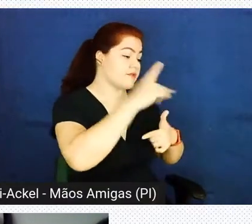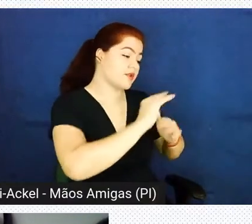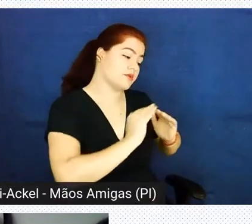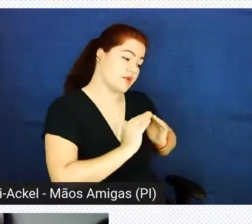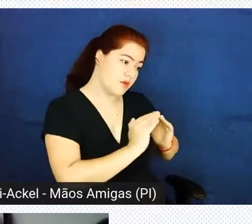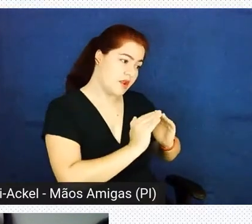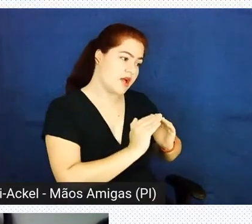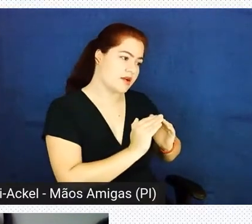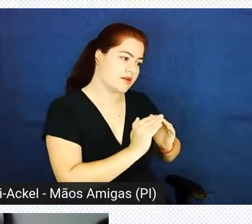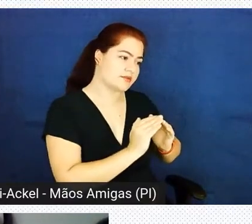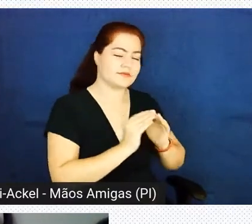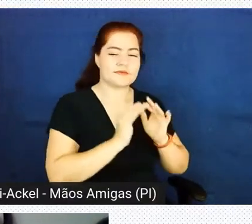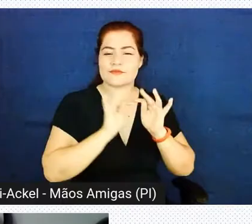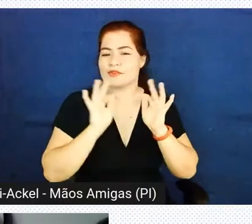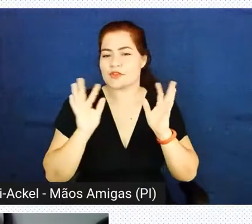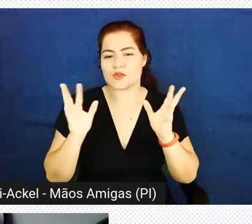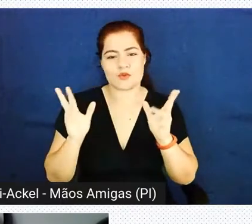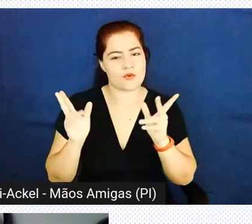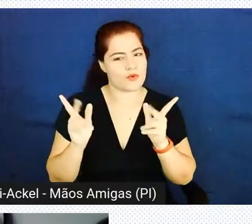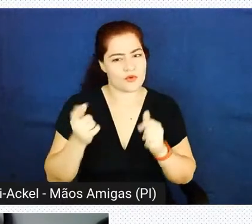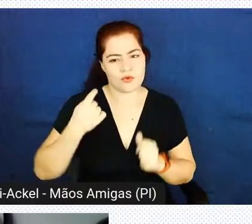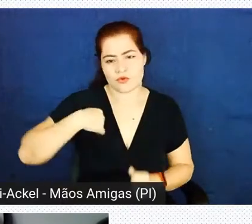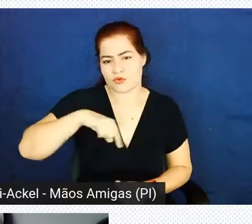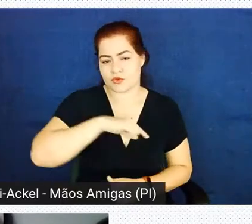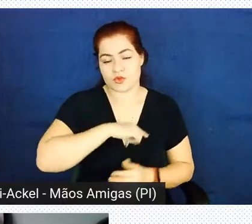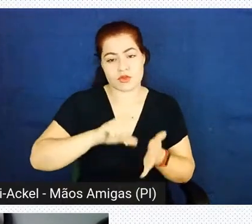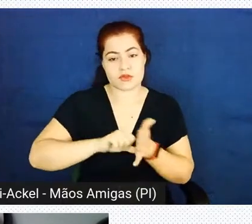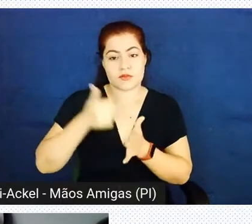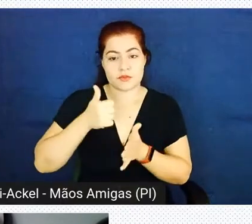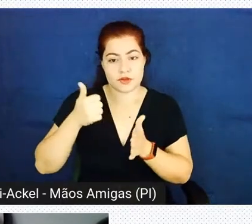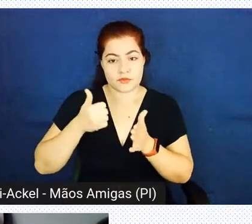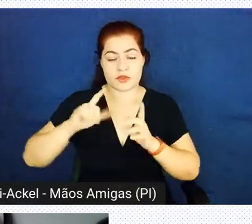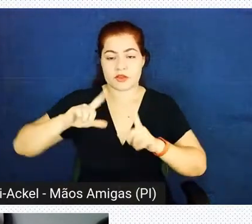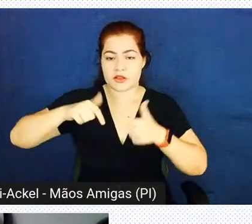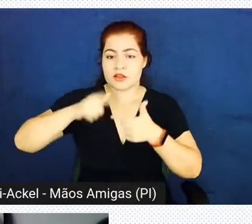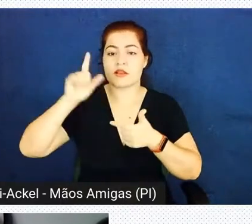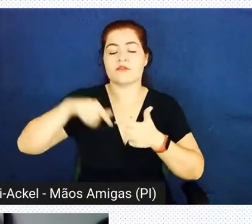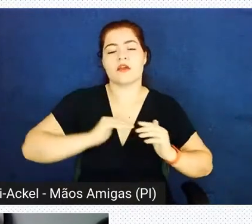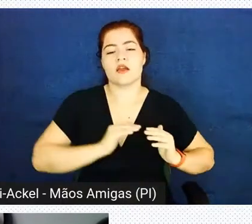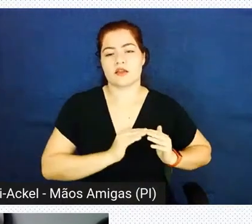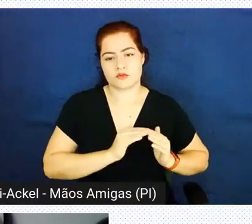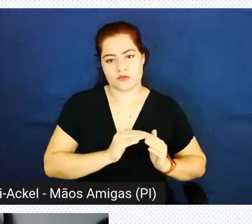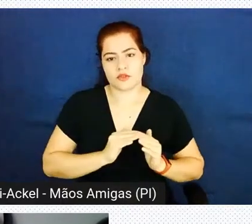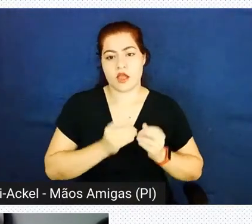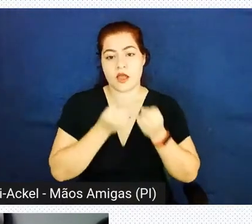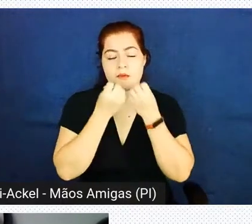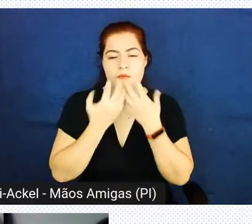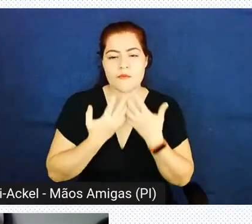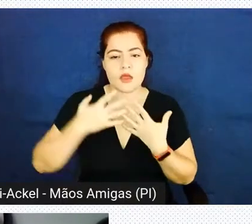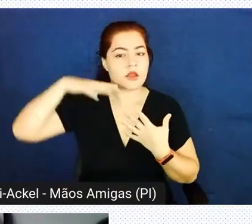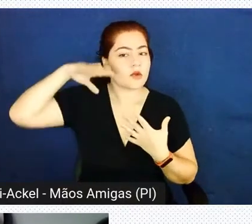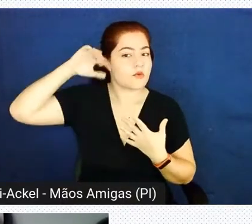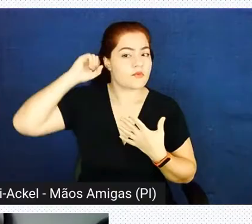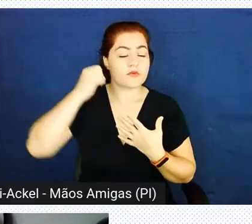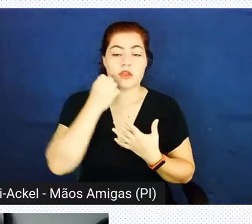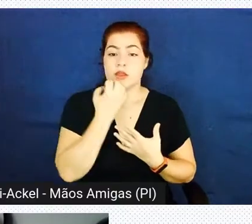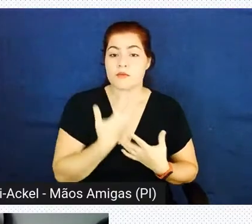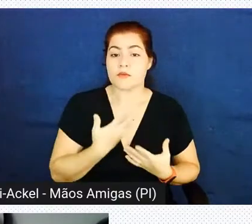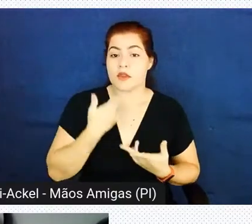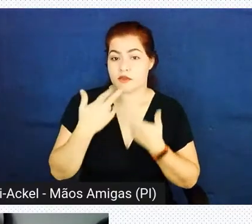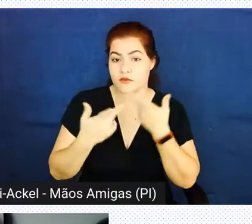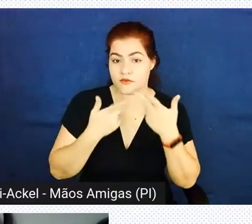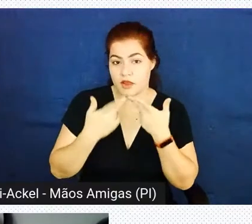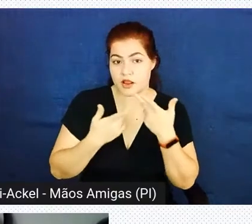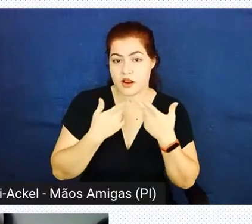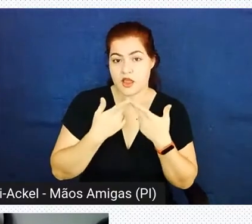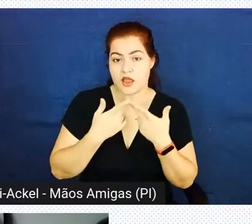primeira tarefa é no lar. A tarefa de bem ouvir, a tarefa de bem falar, a